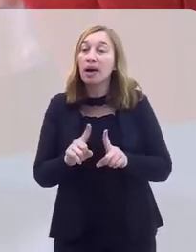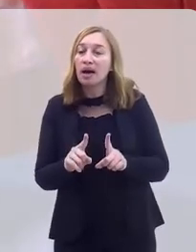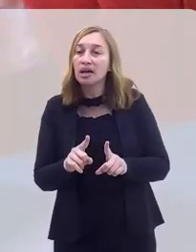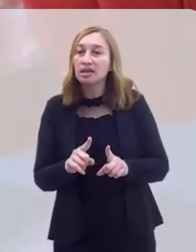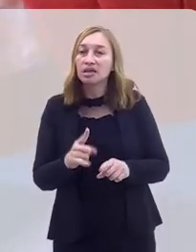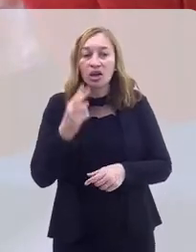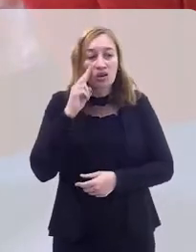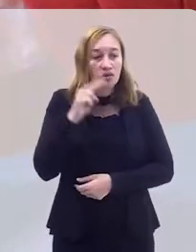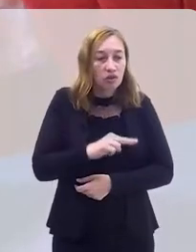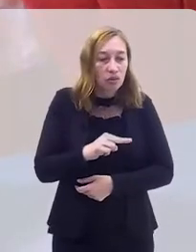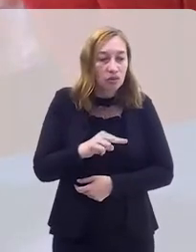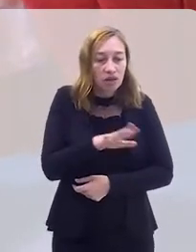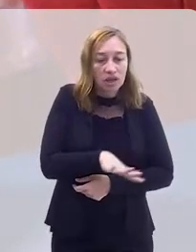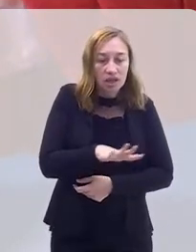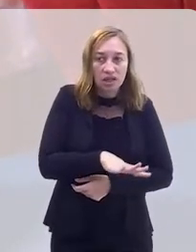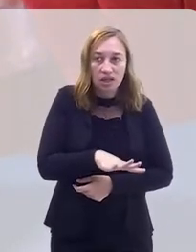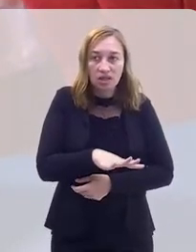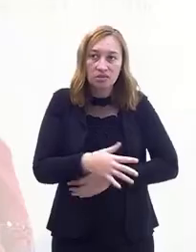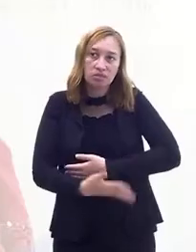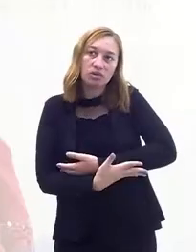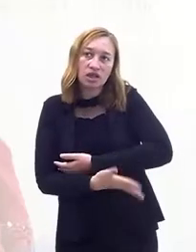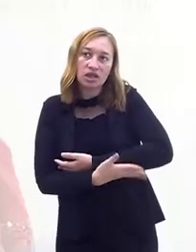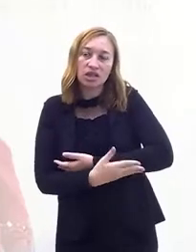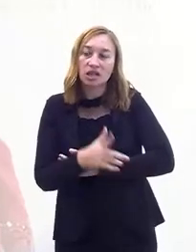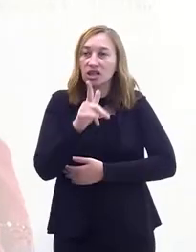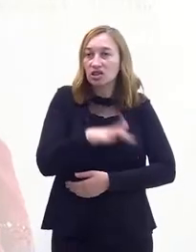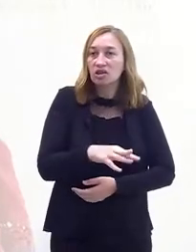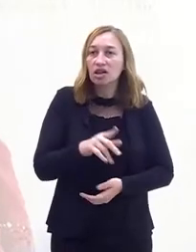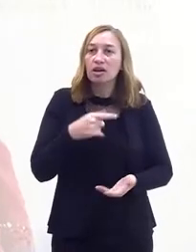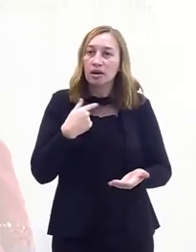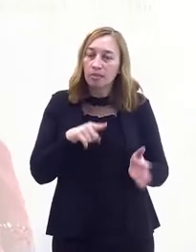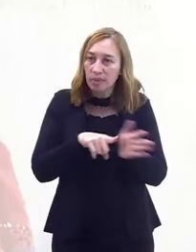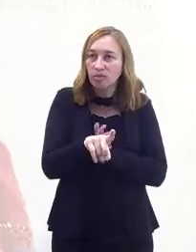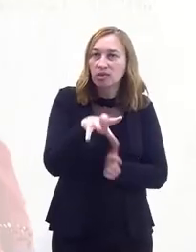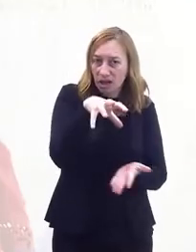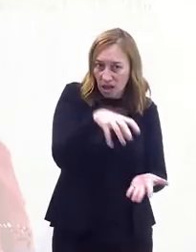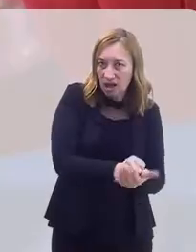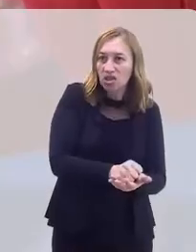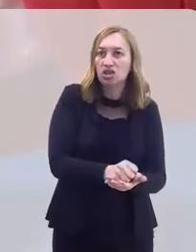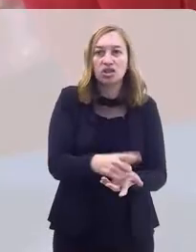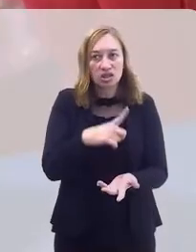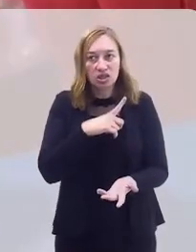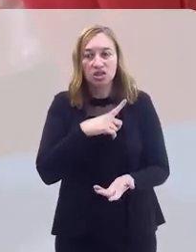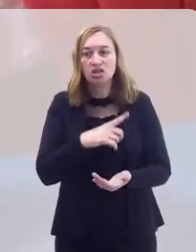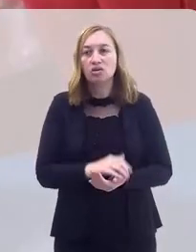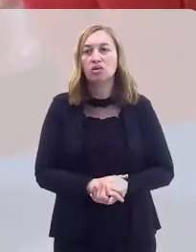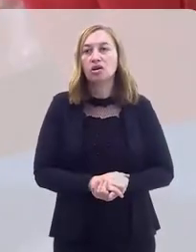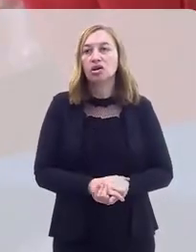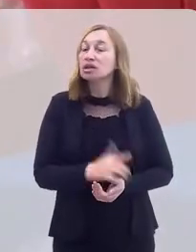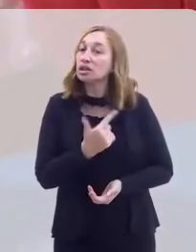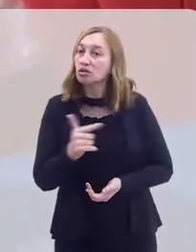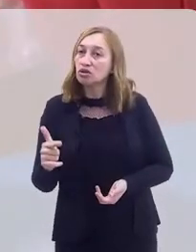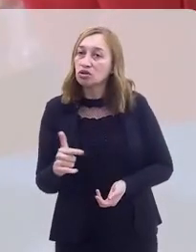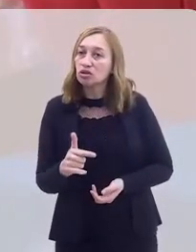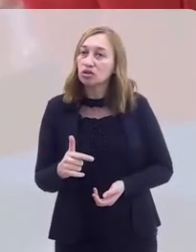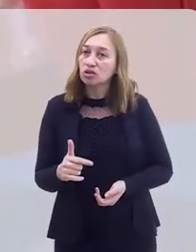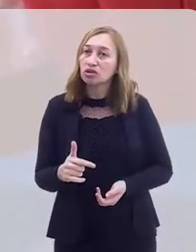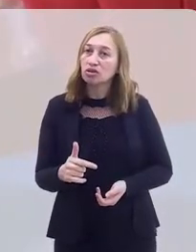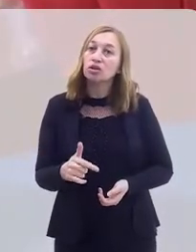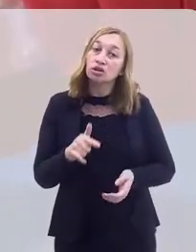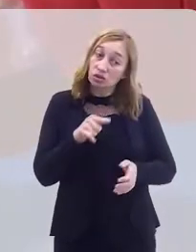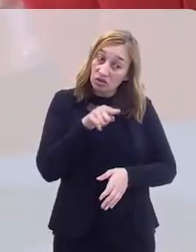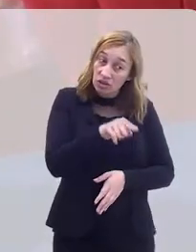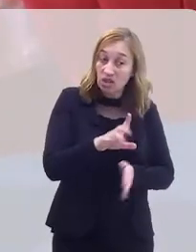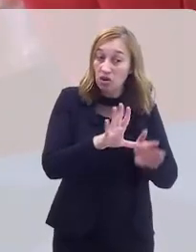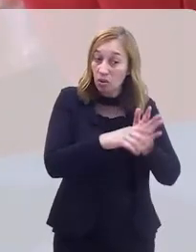muito tempo. E vinha uma criança lá diferente. Perguntava se tinha registro. Sim, perguntava se tinha registro. Não tinha.